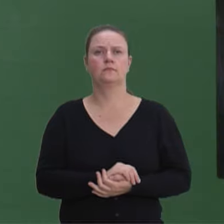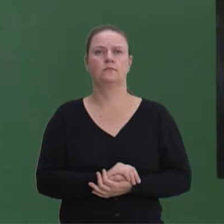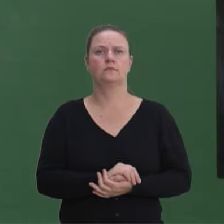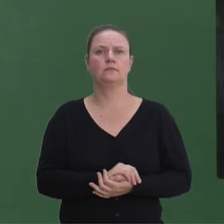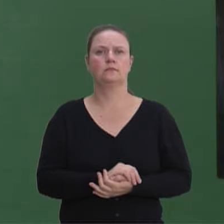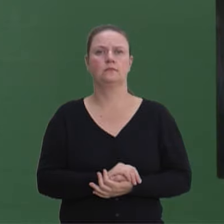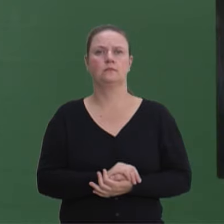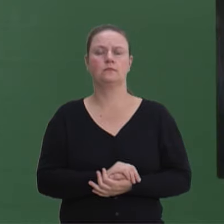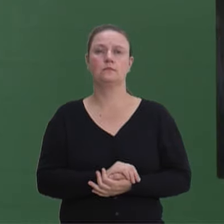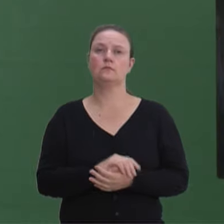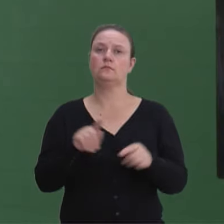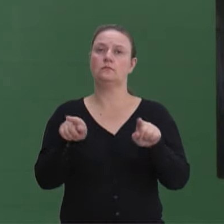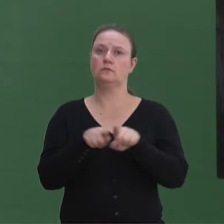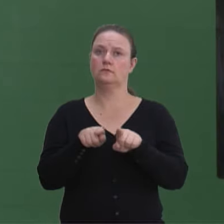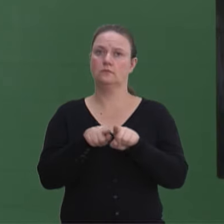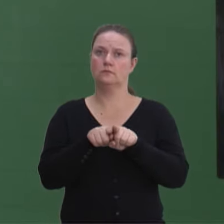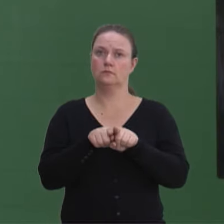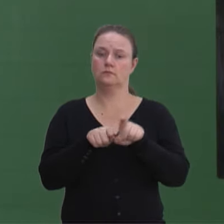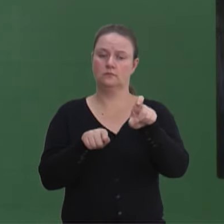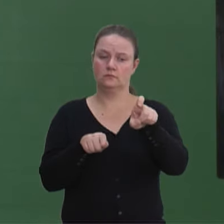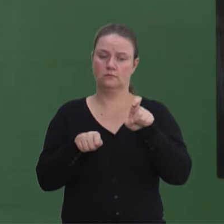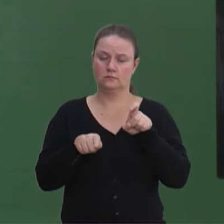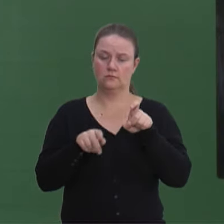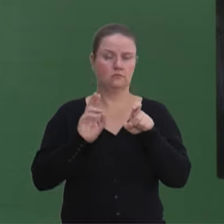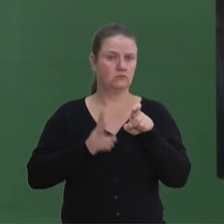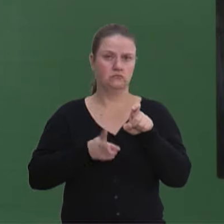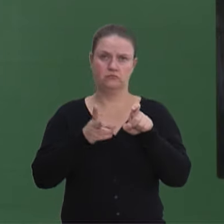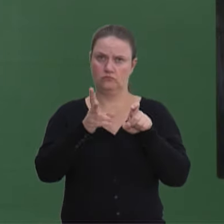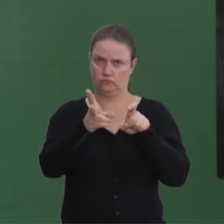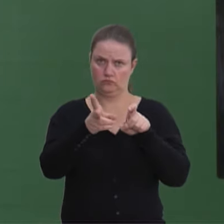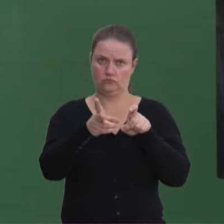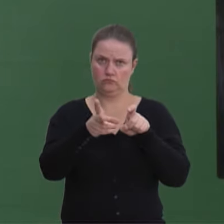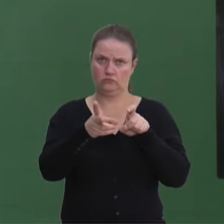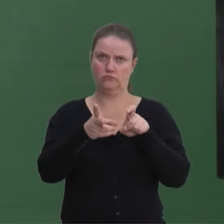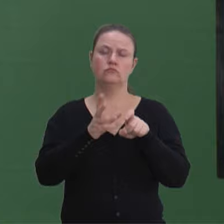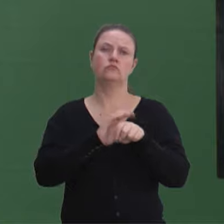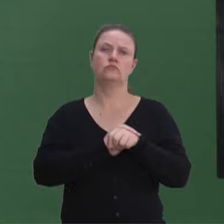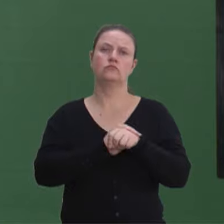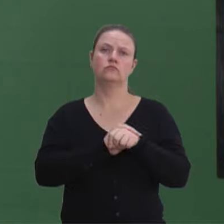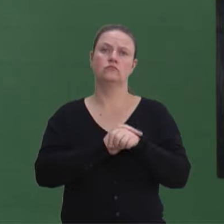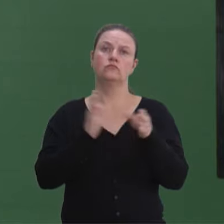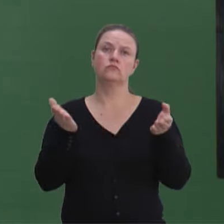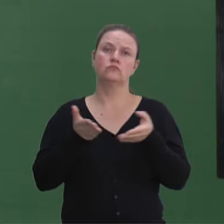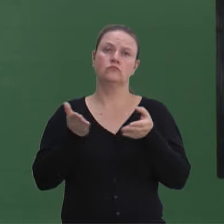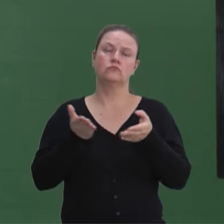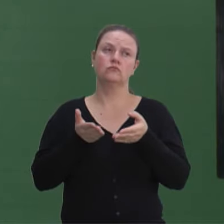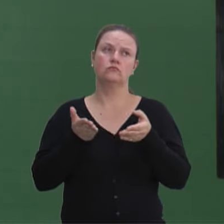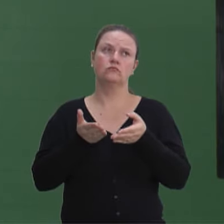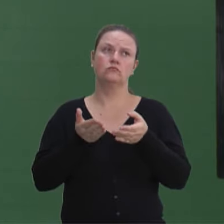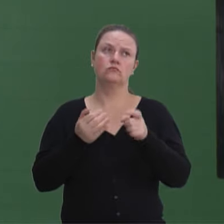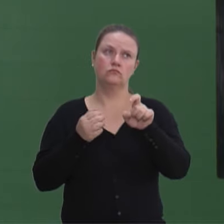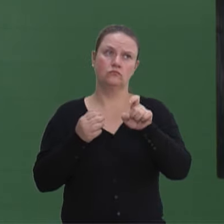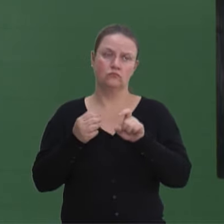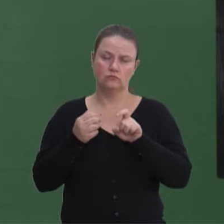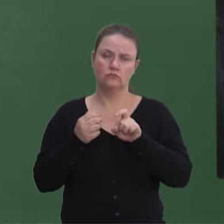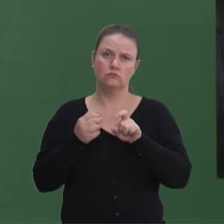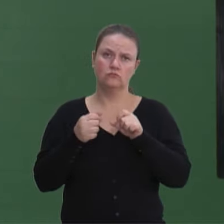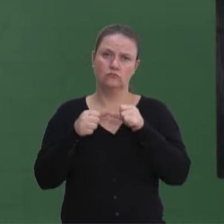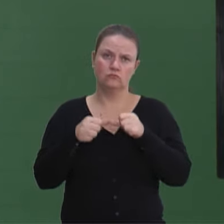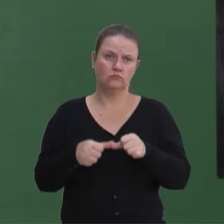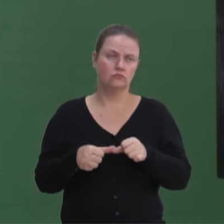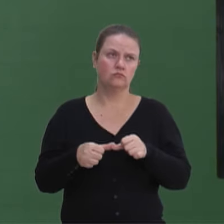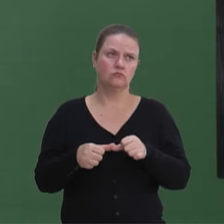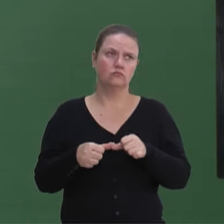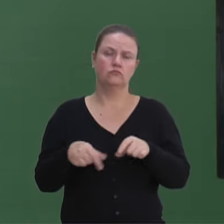Meu x eu vou manter e meu x1 eu tenho também no meu ponto, que é igual a